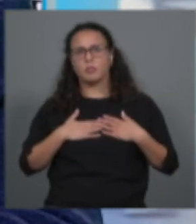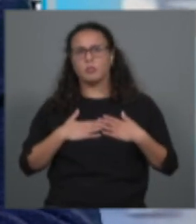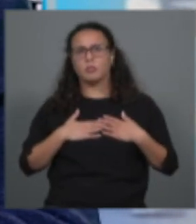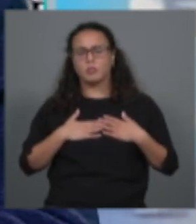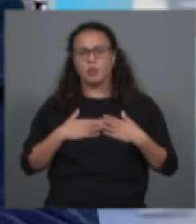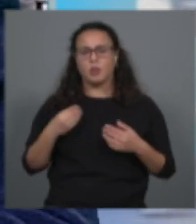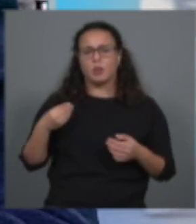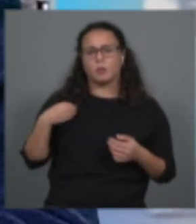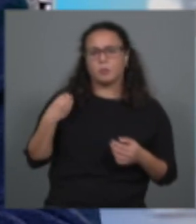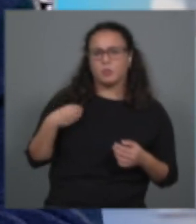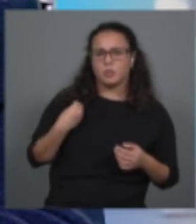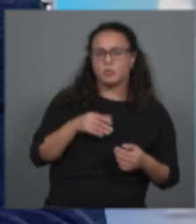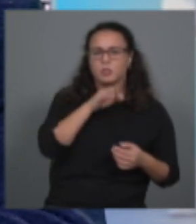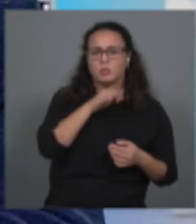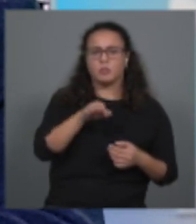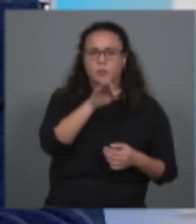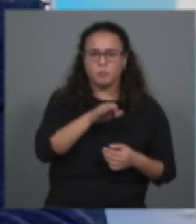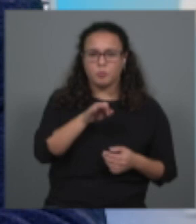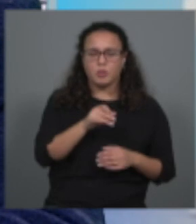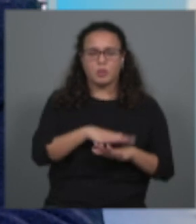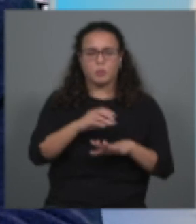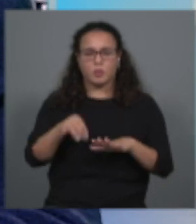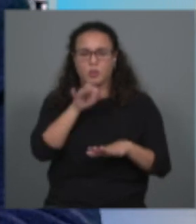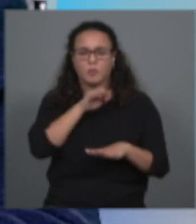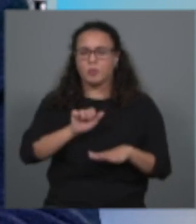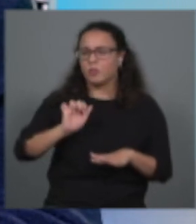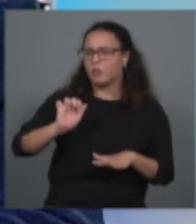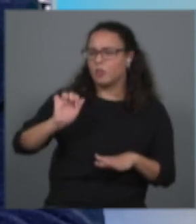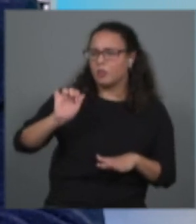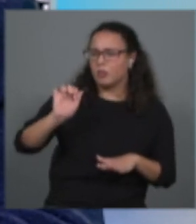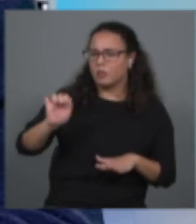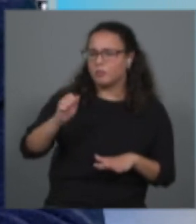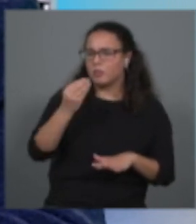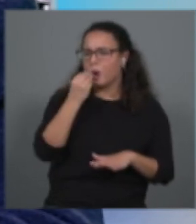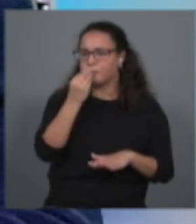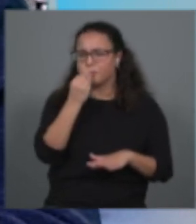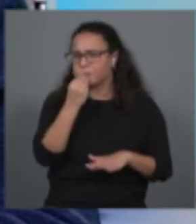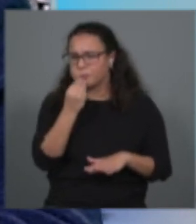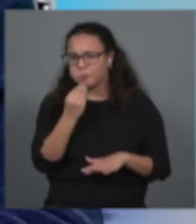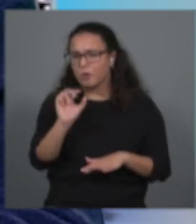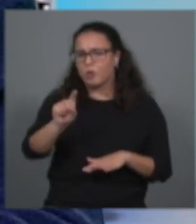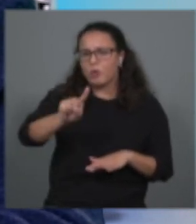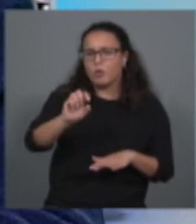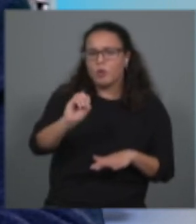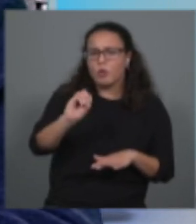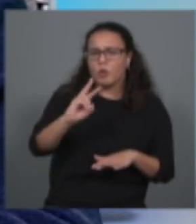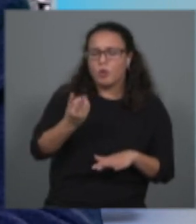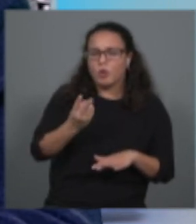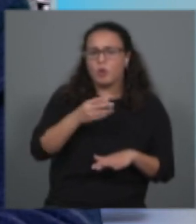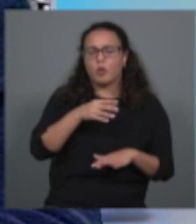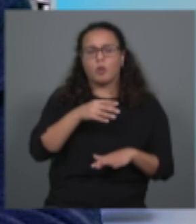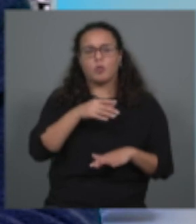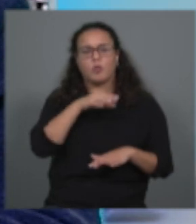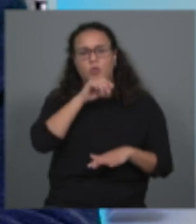família daquele que agora não tem que comer, ou com o filho que está doente e o pai está preso. E havia esta